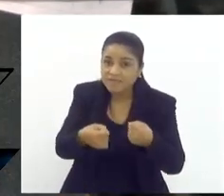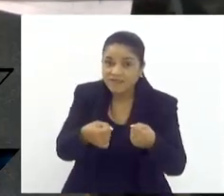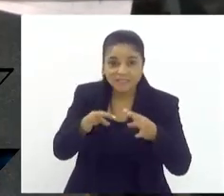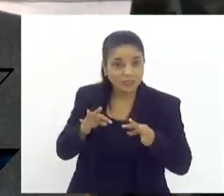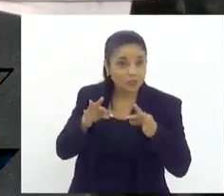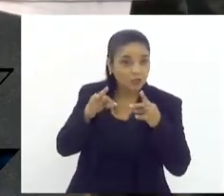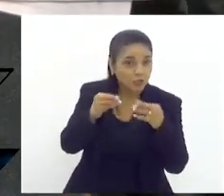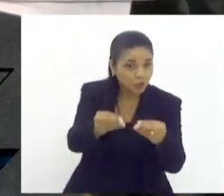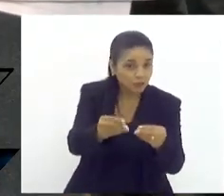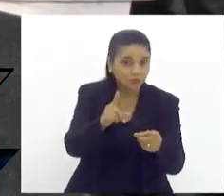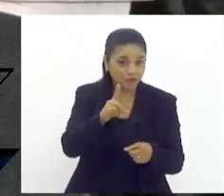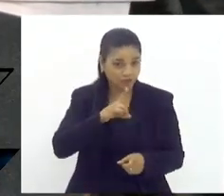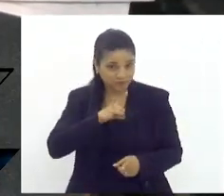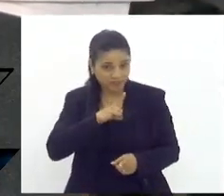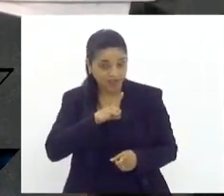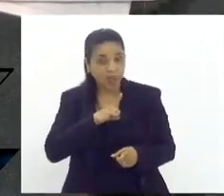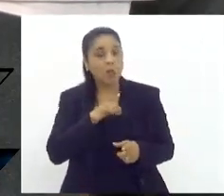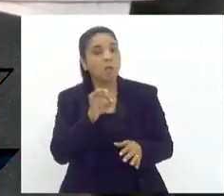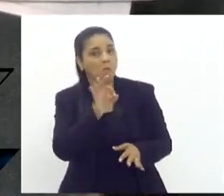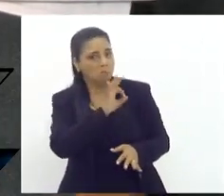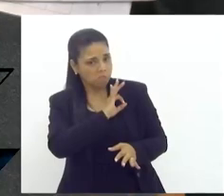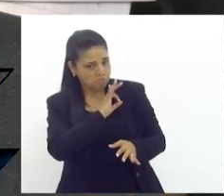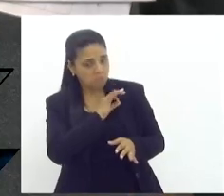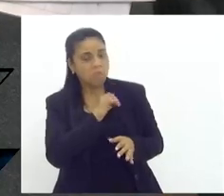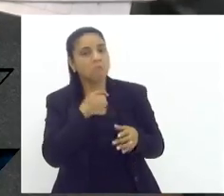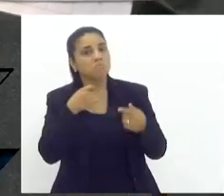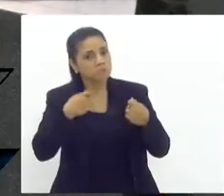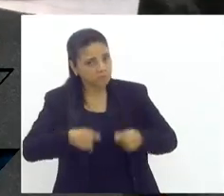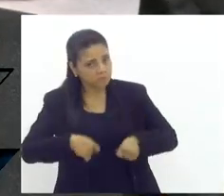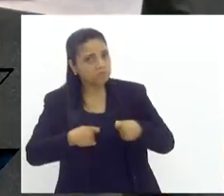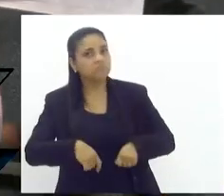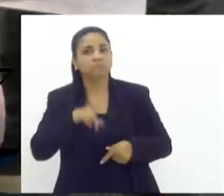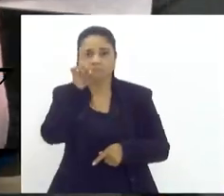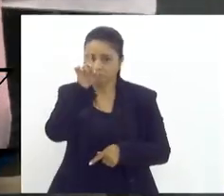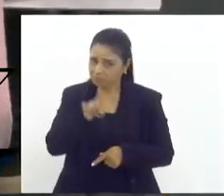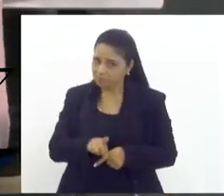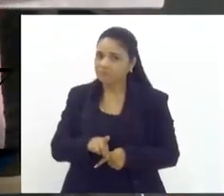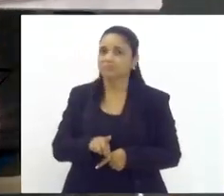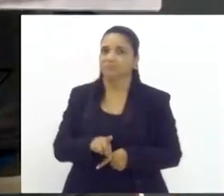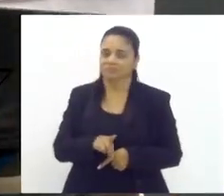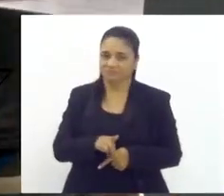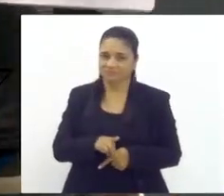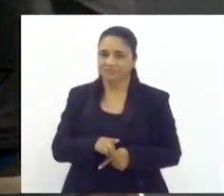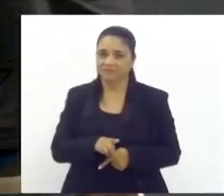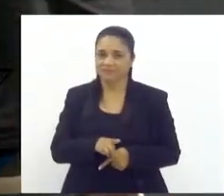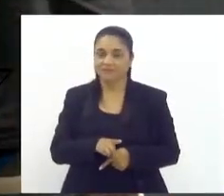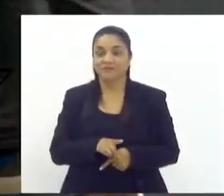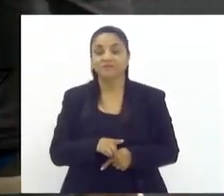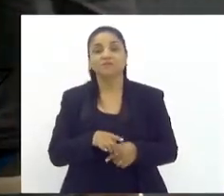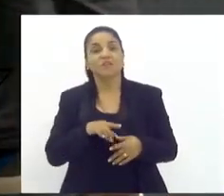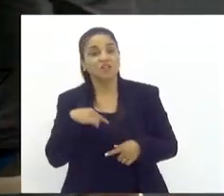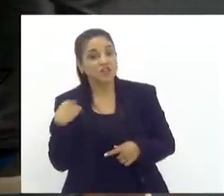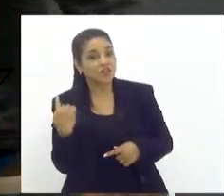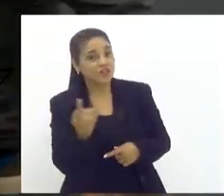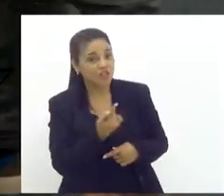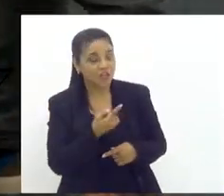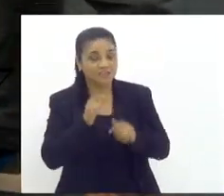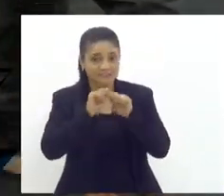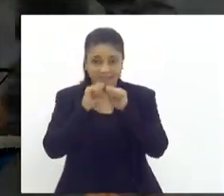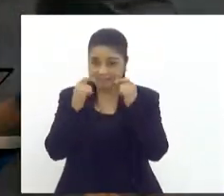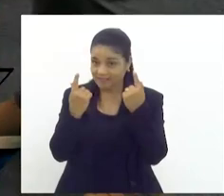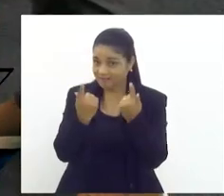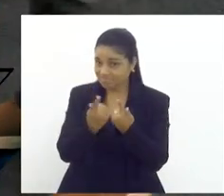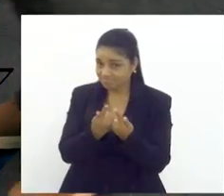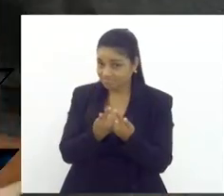importante que esses policiais também o tenham mas por último eu quero dizer o seguinte nós desta casa